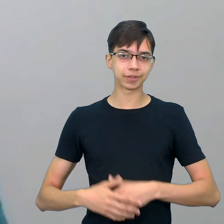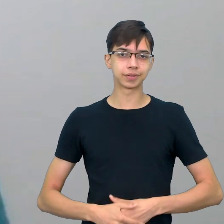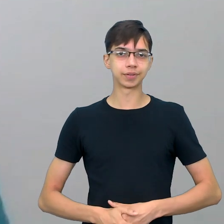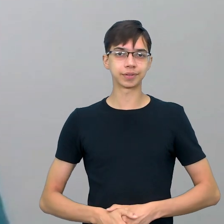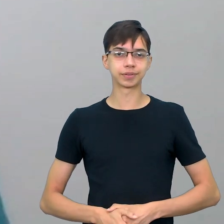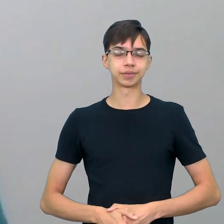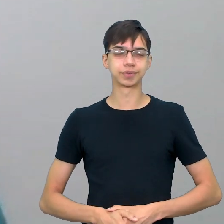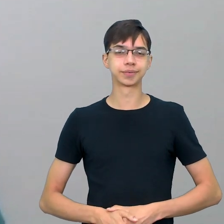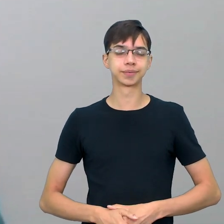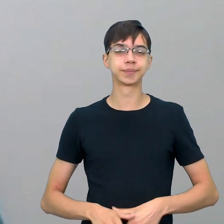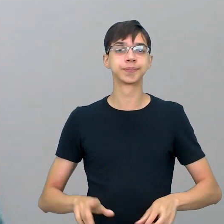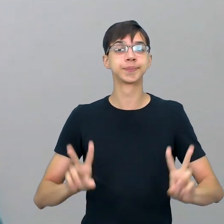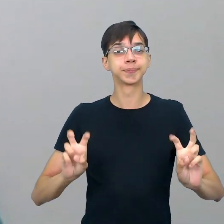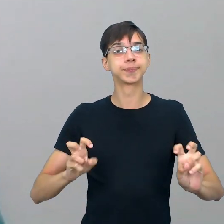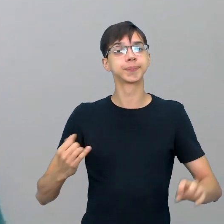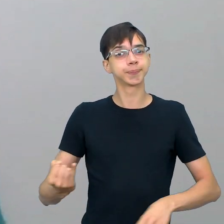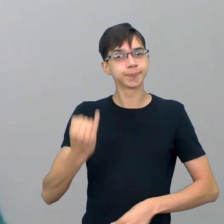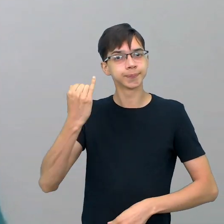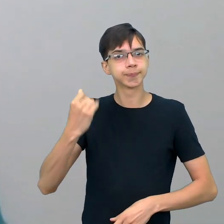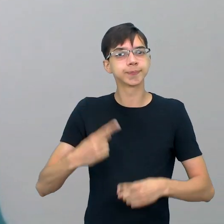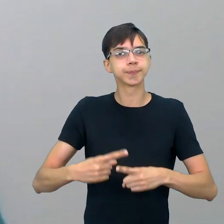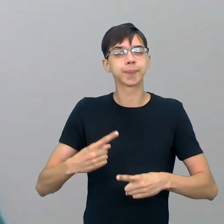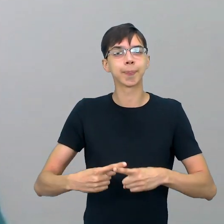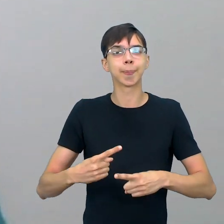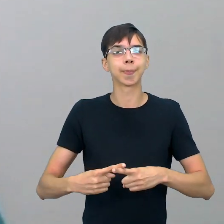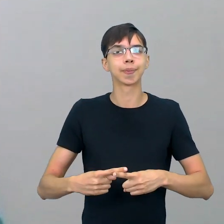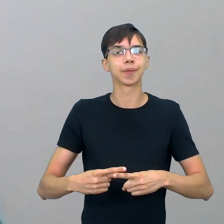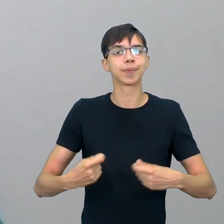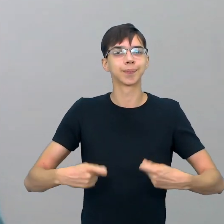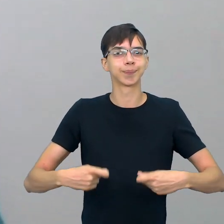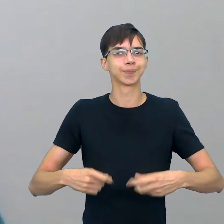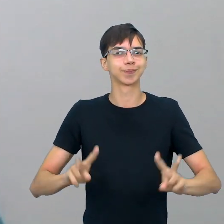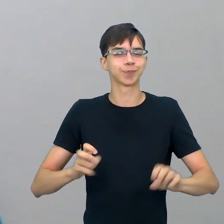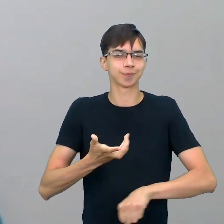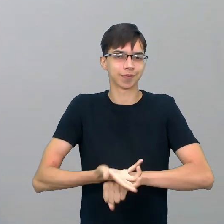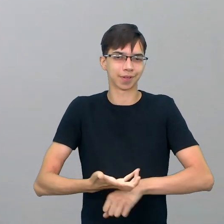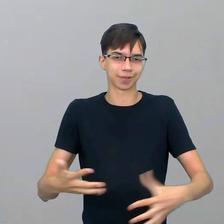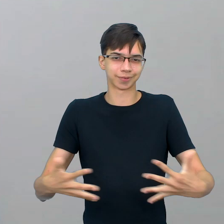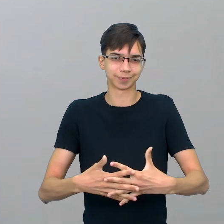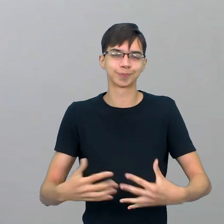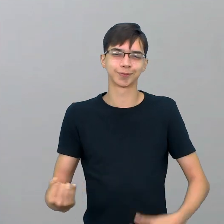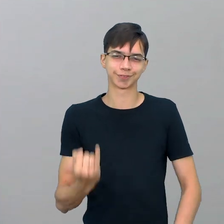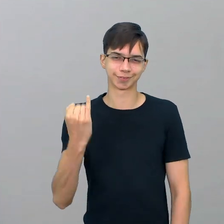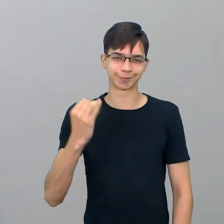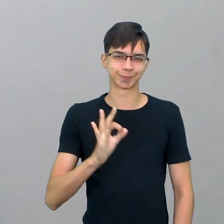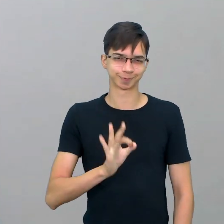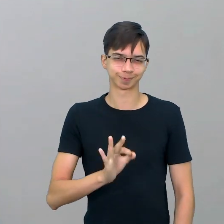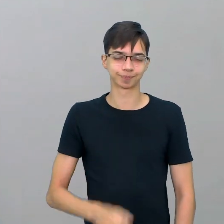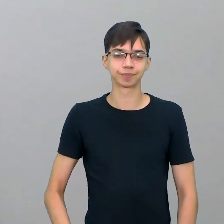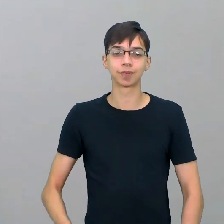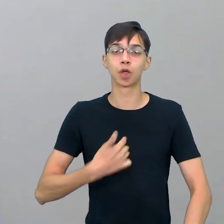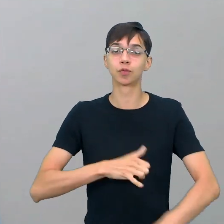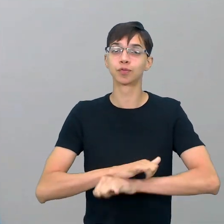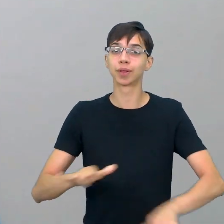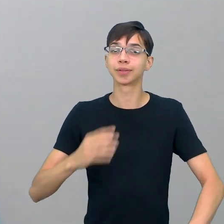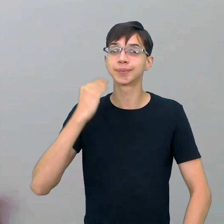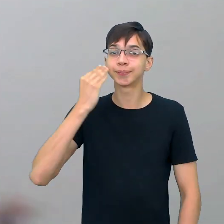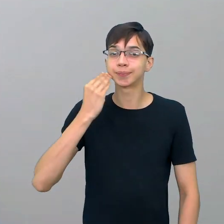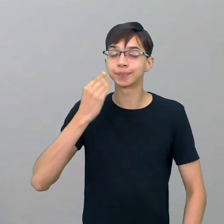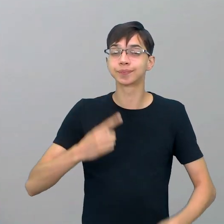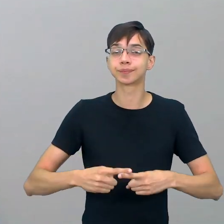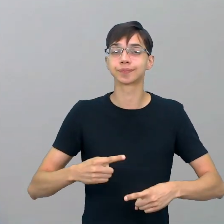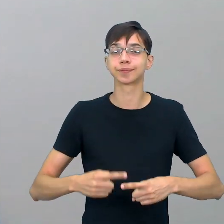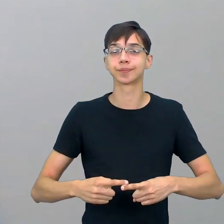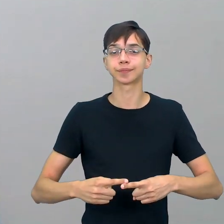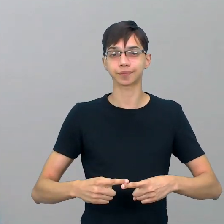olha que interessante, né, a gente trabalhar conectando as disciplinas. E aí eu queria compartilhar uma experiência que a gente tem feito,